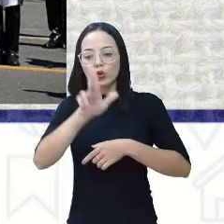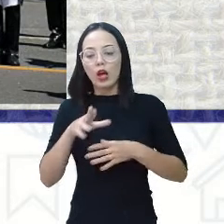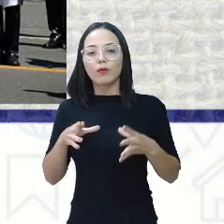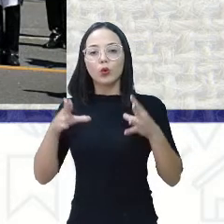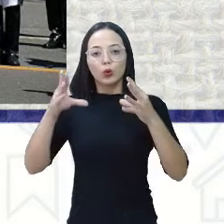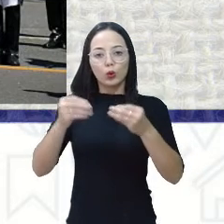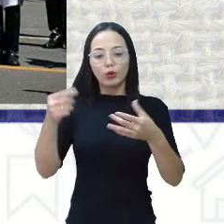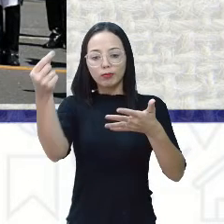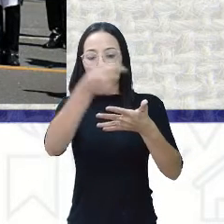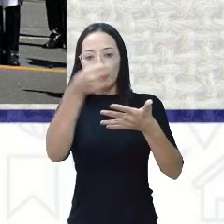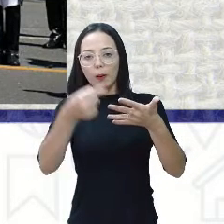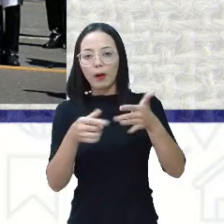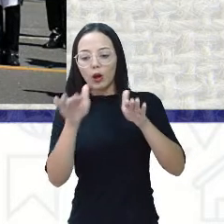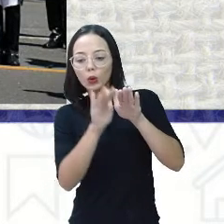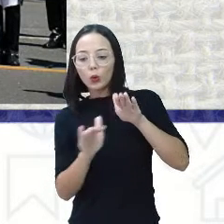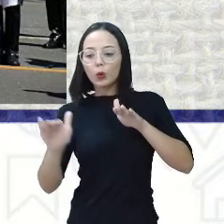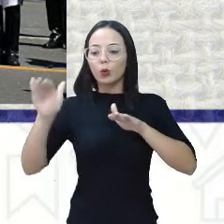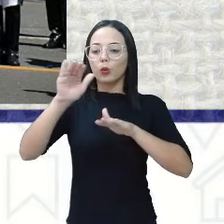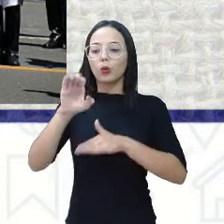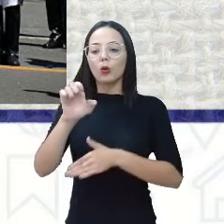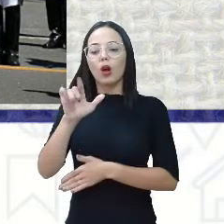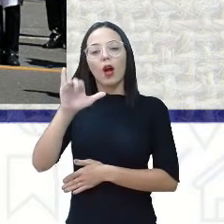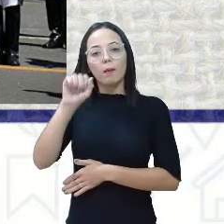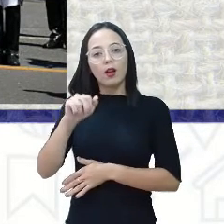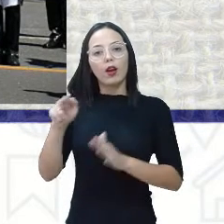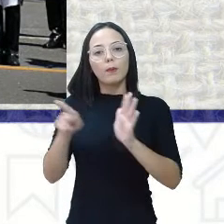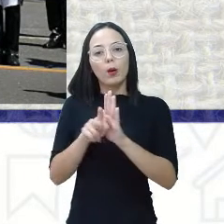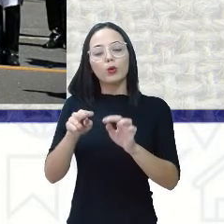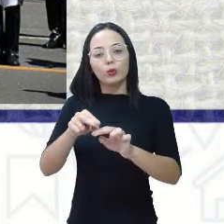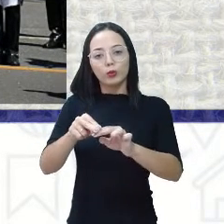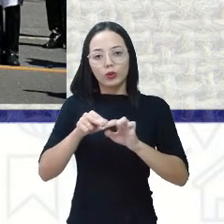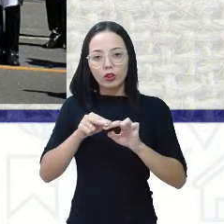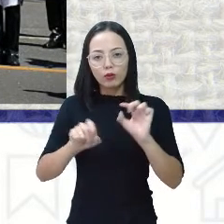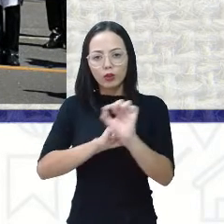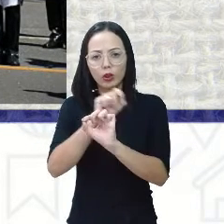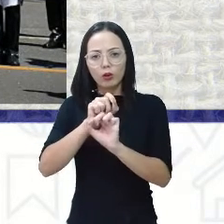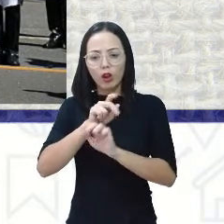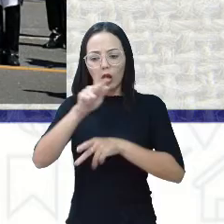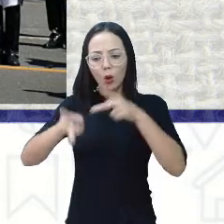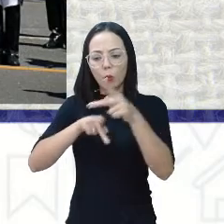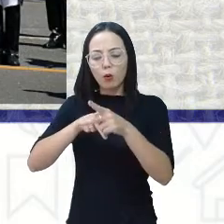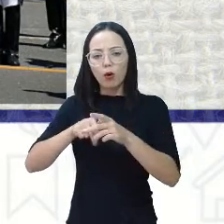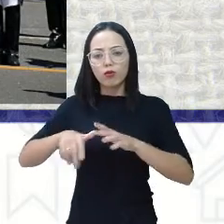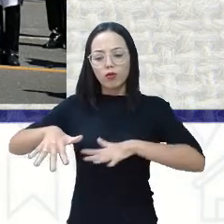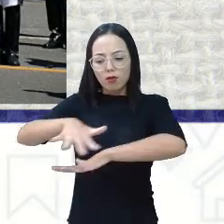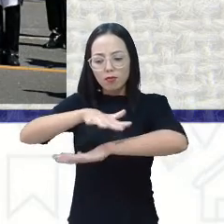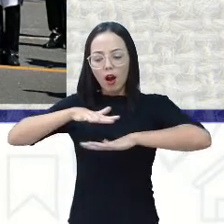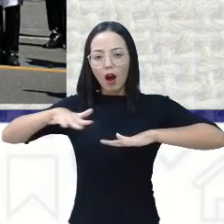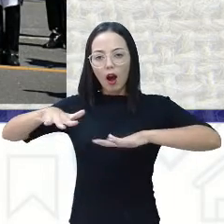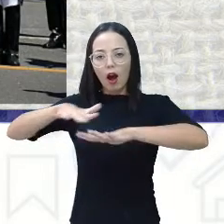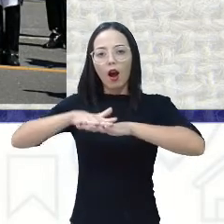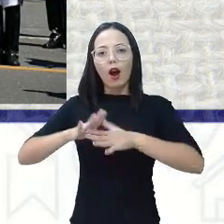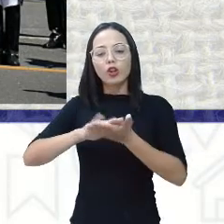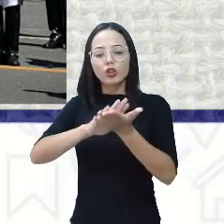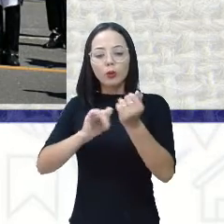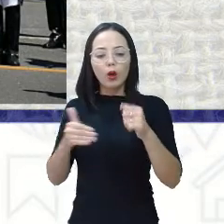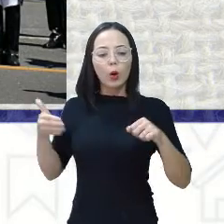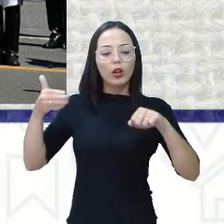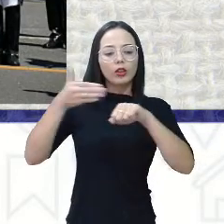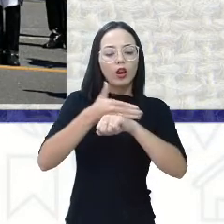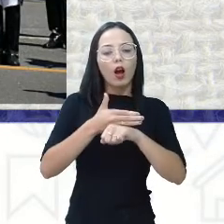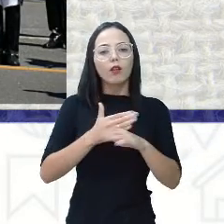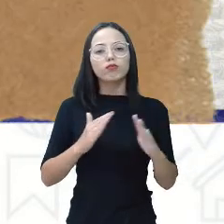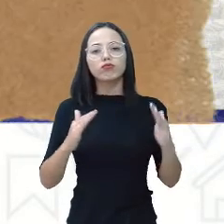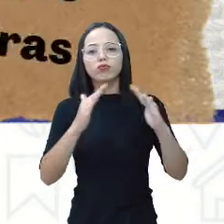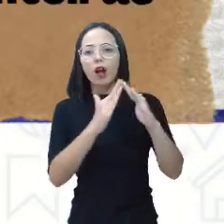isso. Então a superioridade bélica foi uma das razões que levou os espanhóis a conquistarem, né, esses territórios de